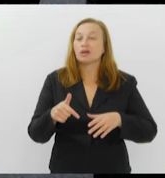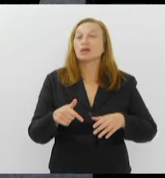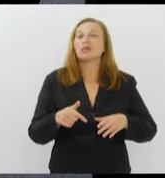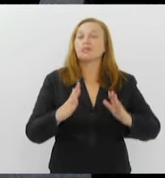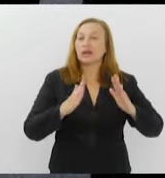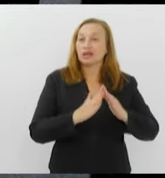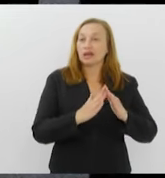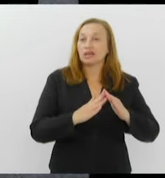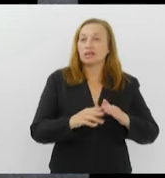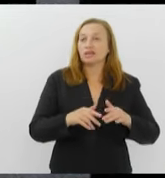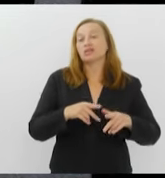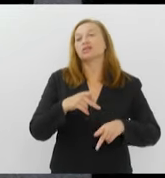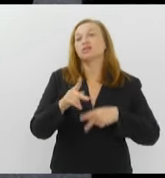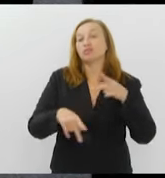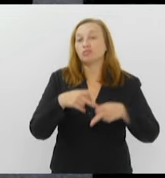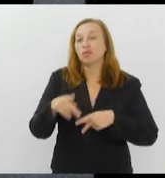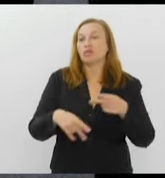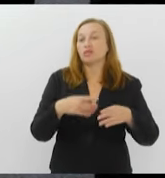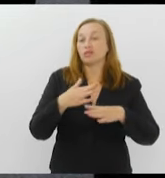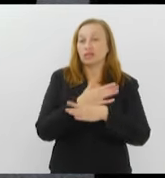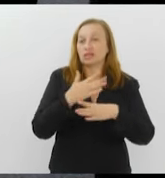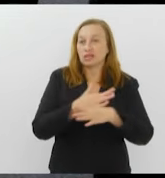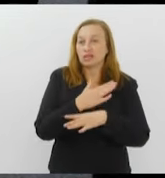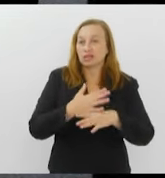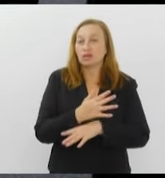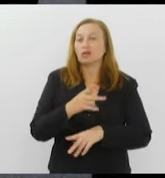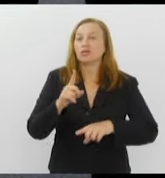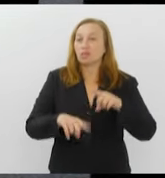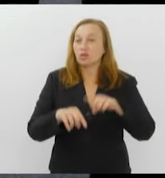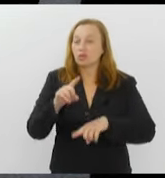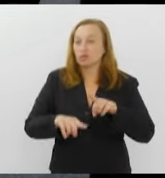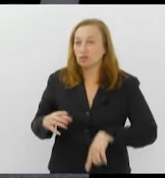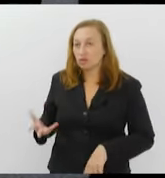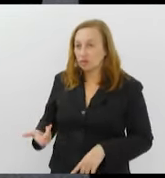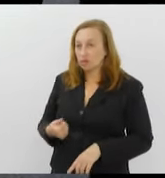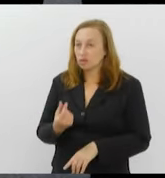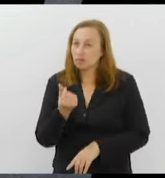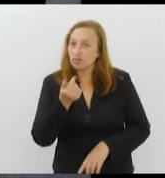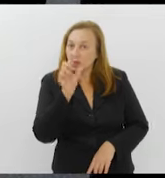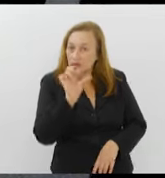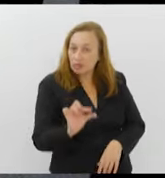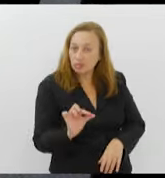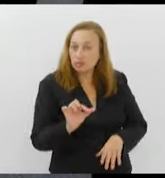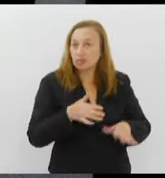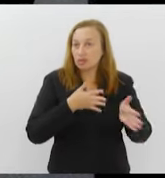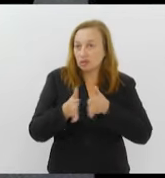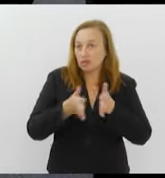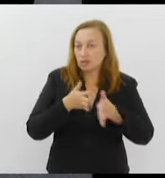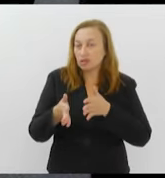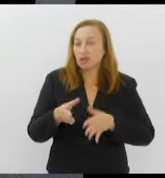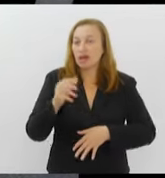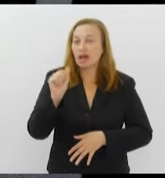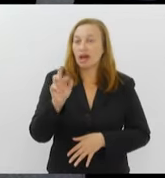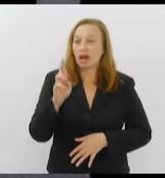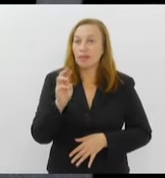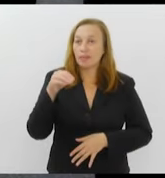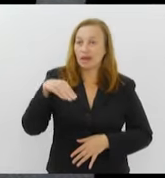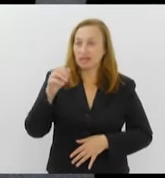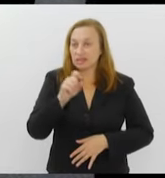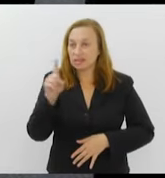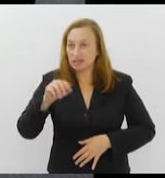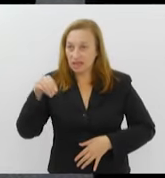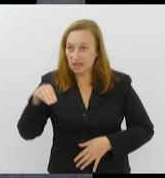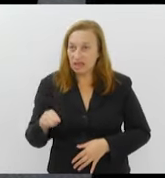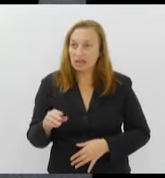da cidade. Produtos de ótima qualidade, além de preços acessíveis. E o armazém ali na Lapa mantém